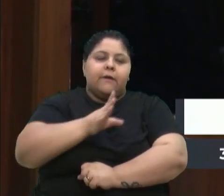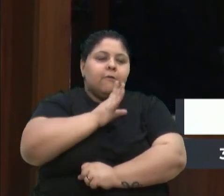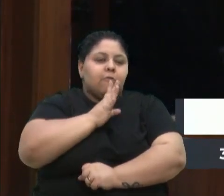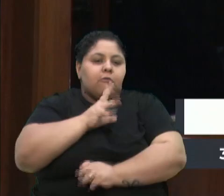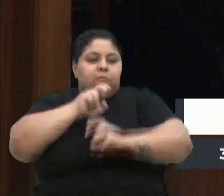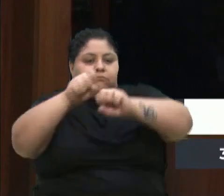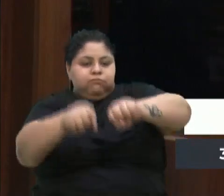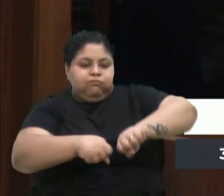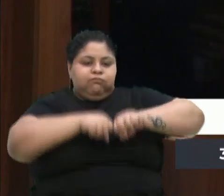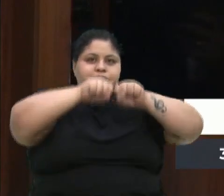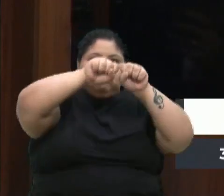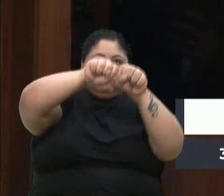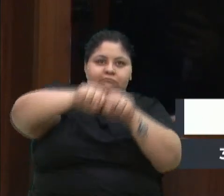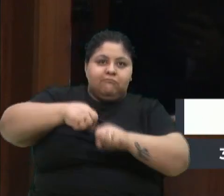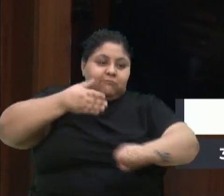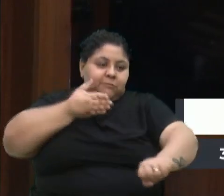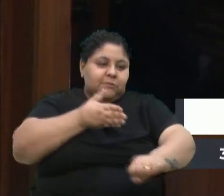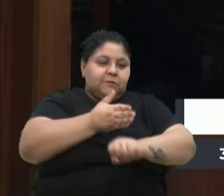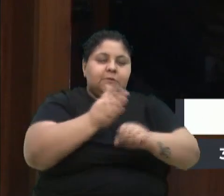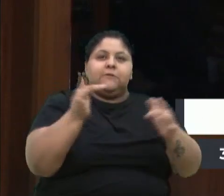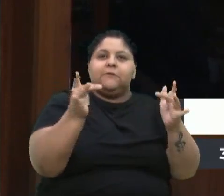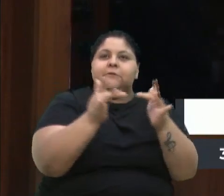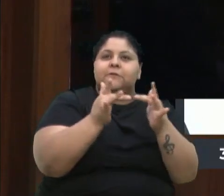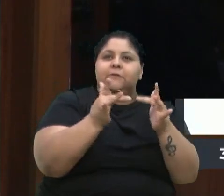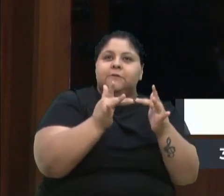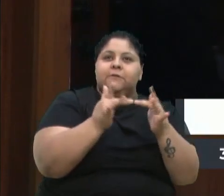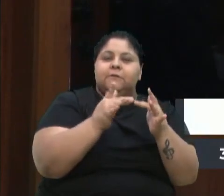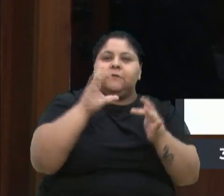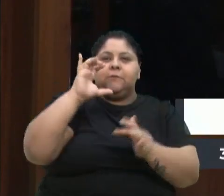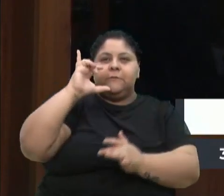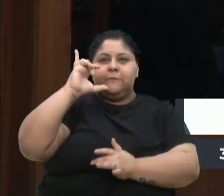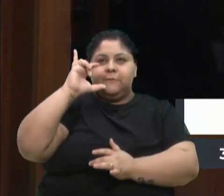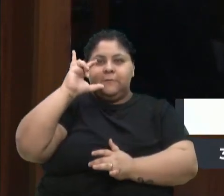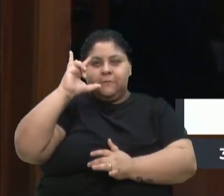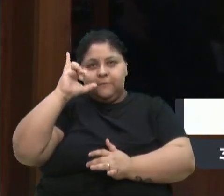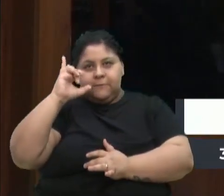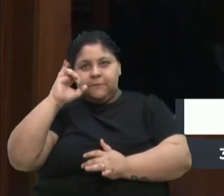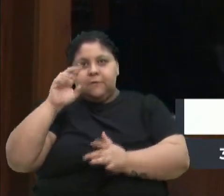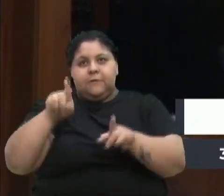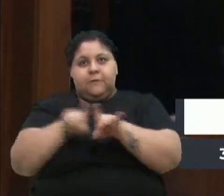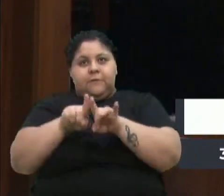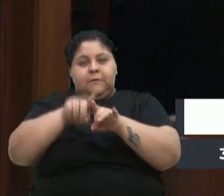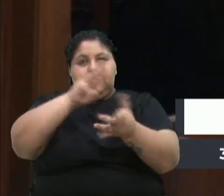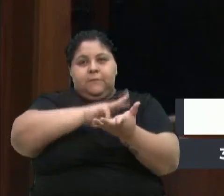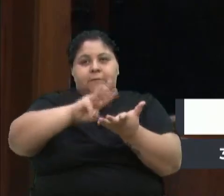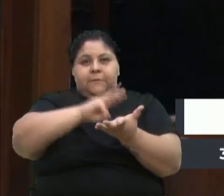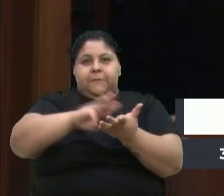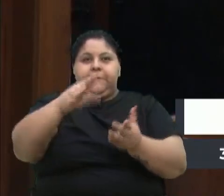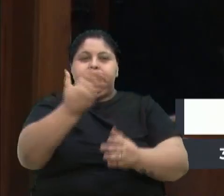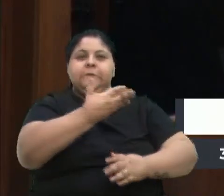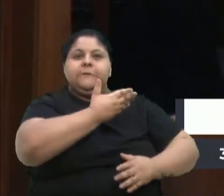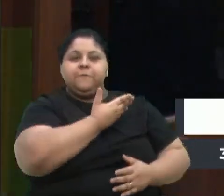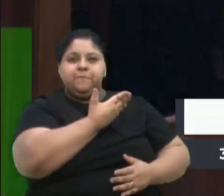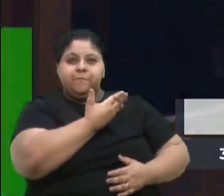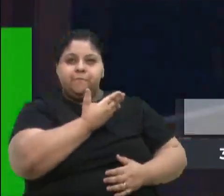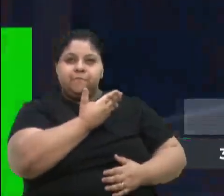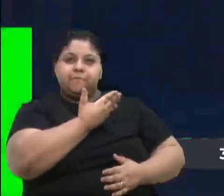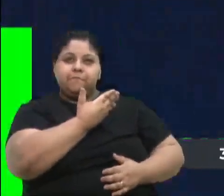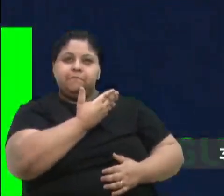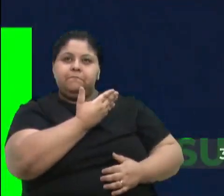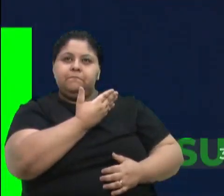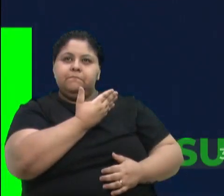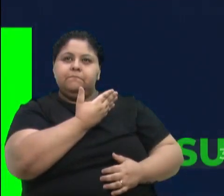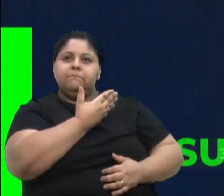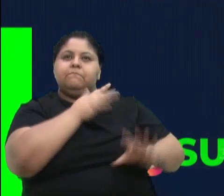canoagem, para entrar em contato através do nosso Instagram e WhatsApp, que estão na tela. Para